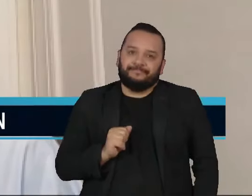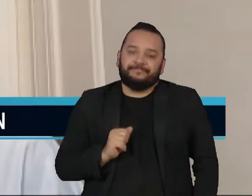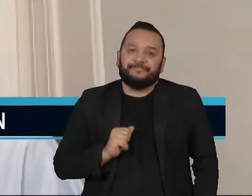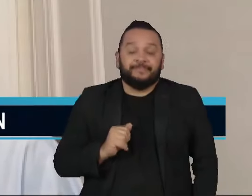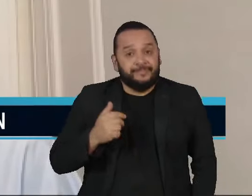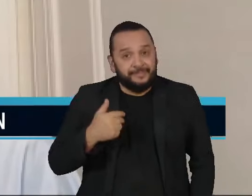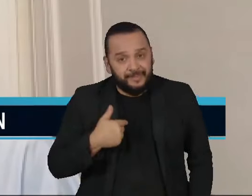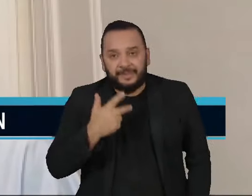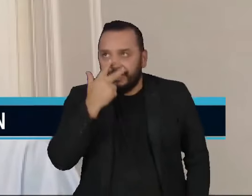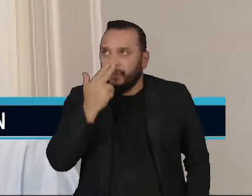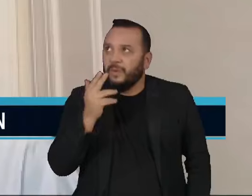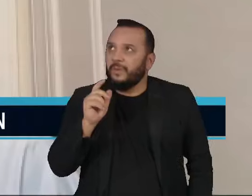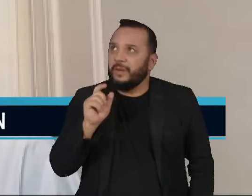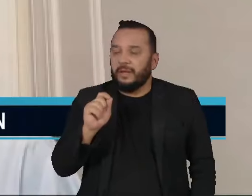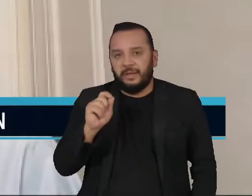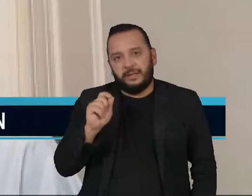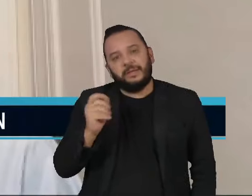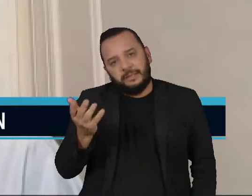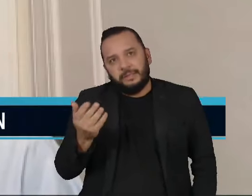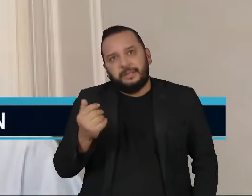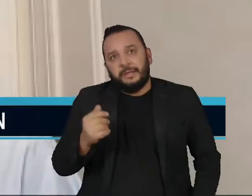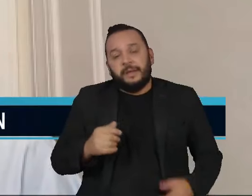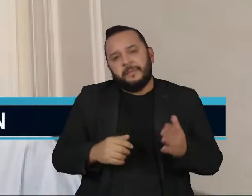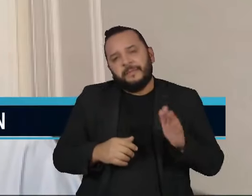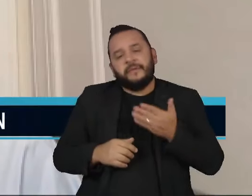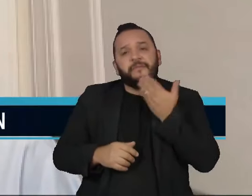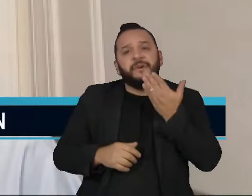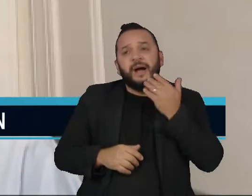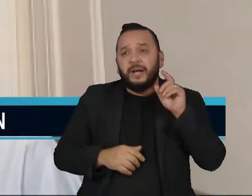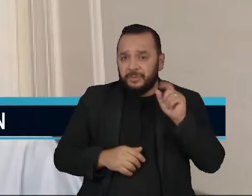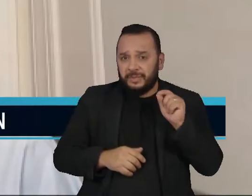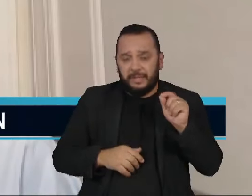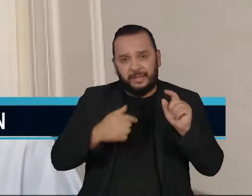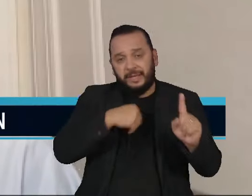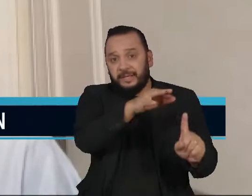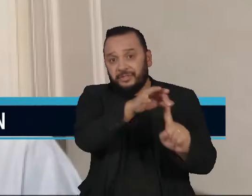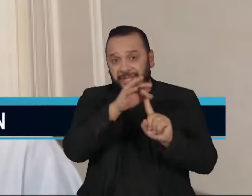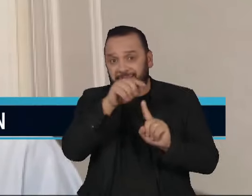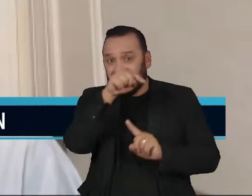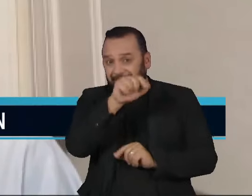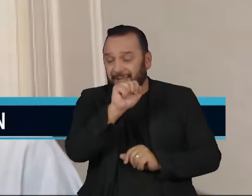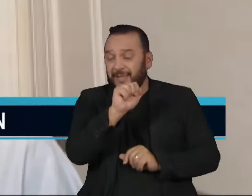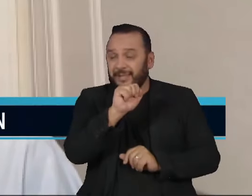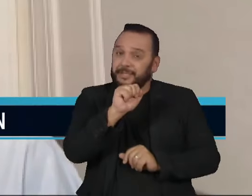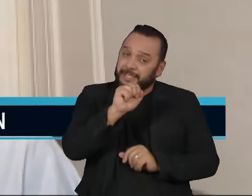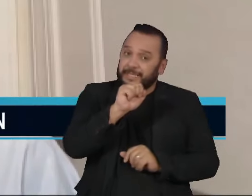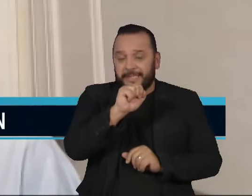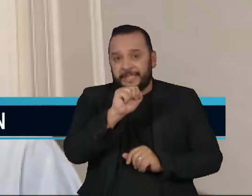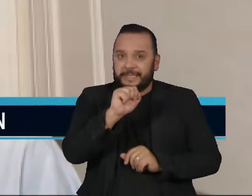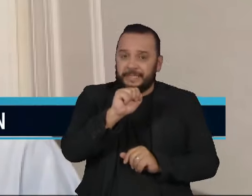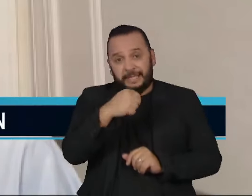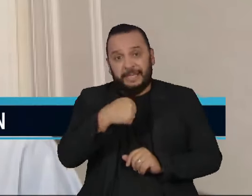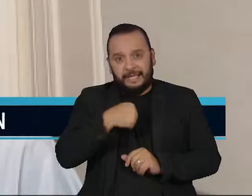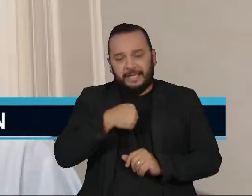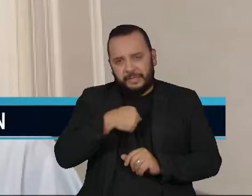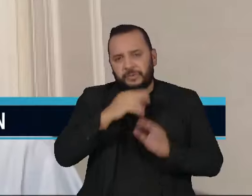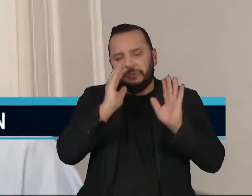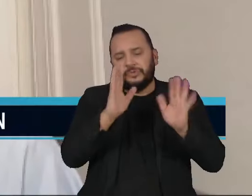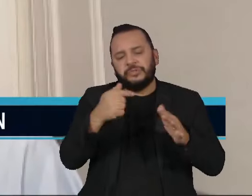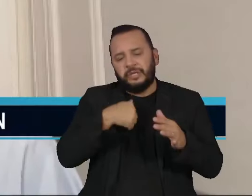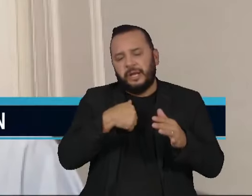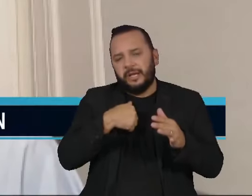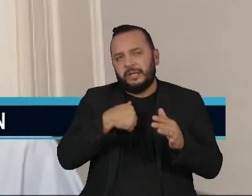essas questões, né, porque fica muito mais fácil o trâmite da indicação dela, mas eu tenho convicção aqui, até pelo que eu ouço das minhas fontes democratas